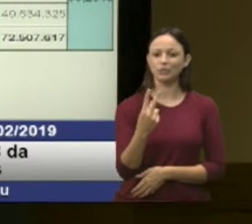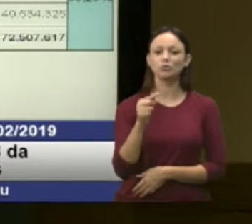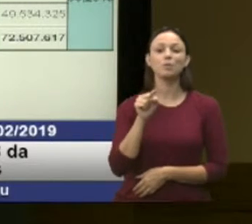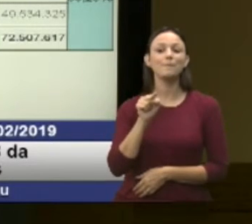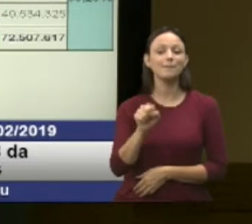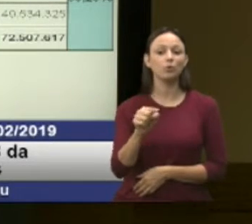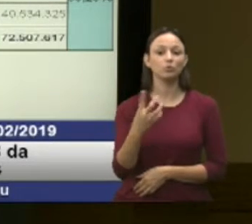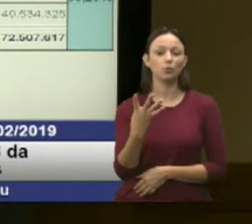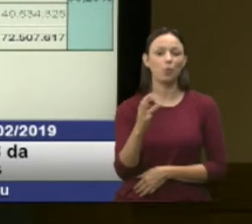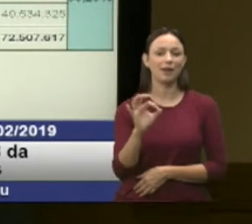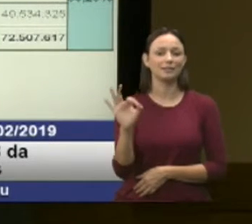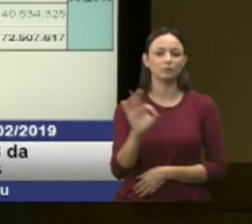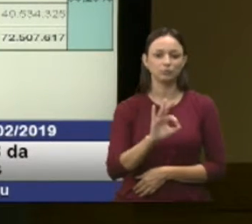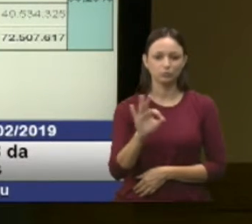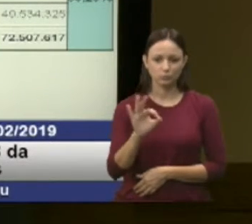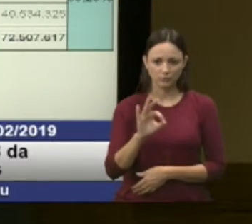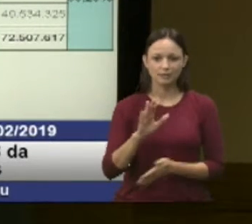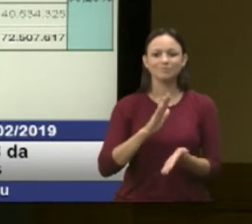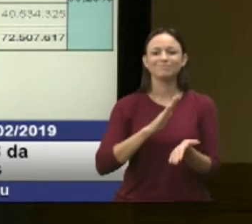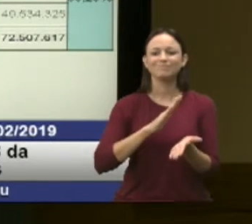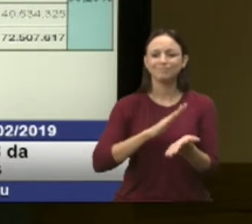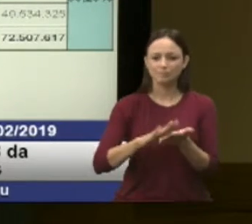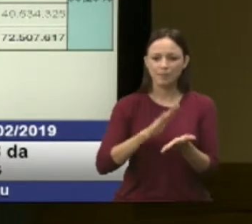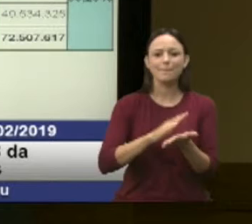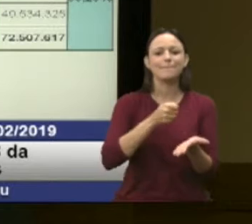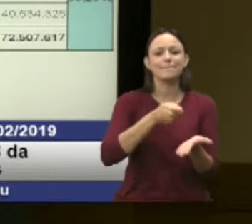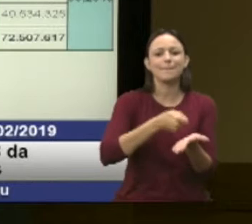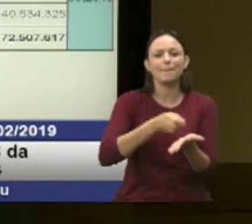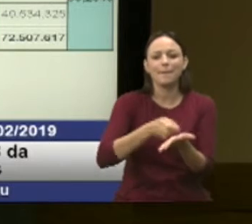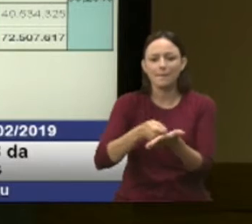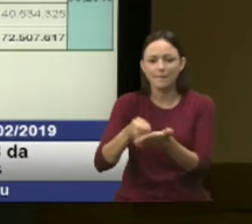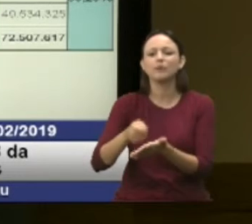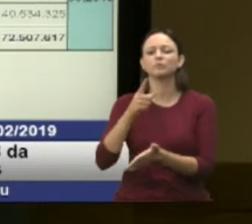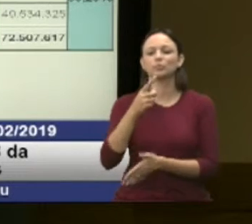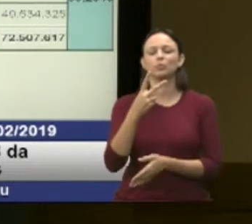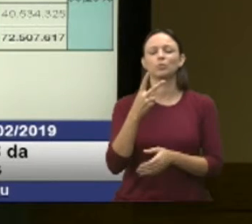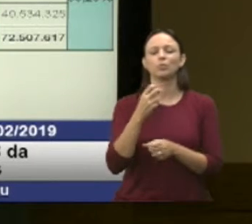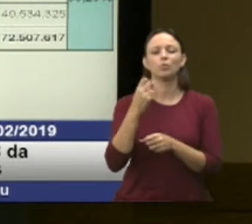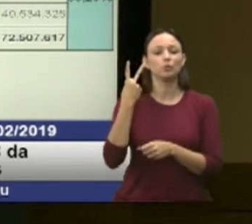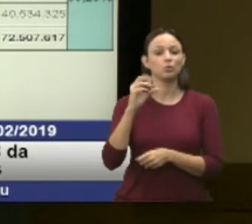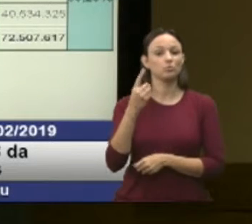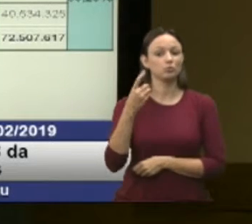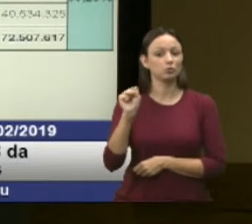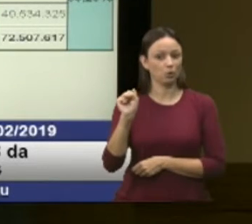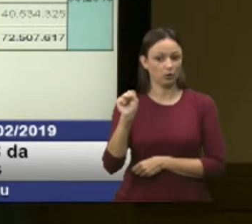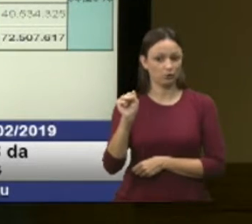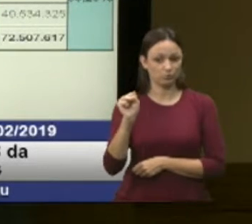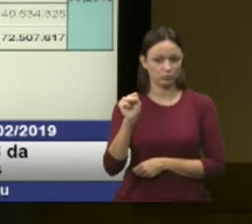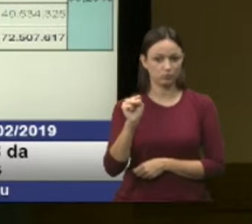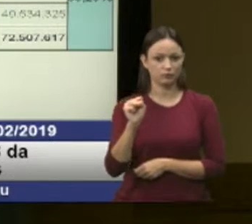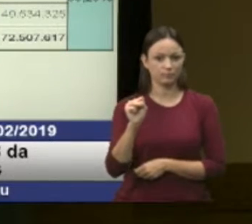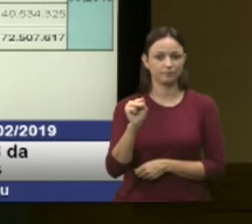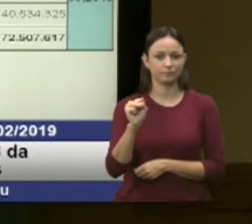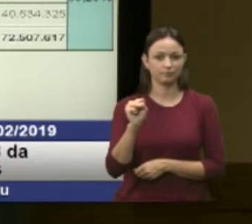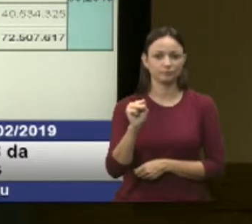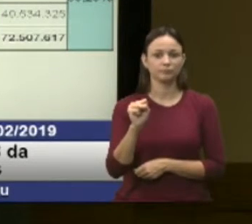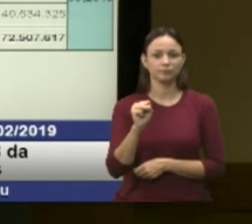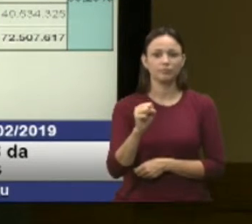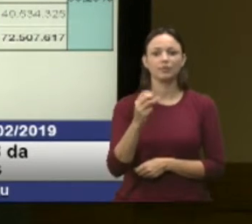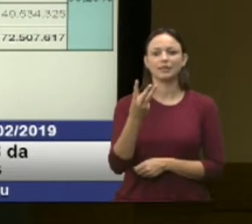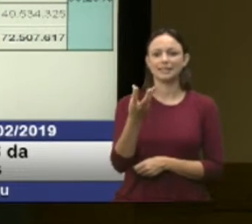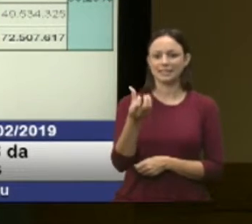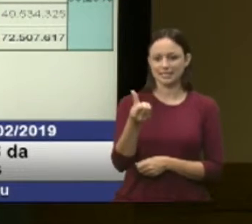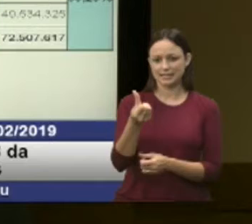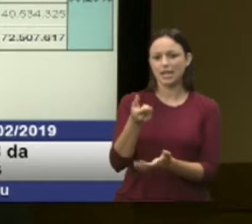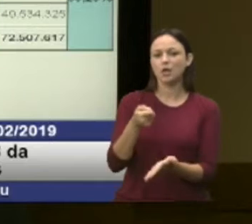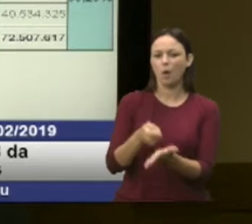32,40% de despesas liquidadas no ano de 2018. seriam 36 a obrigação,